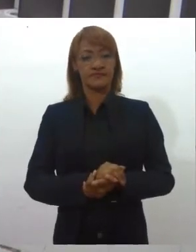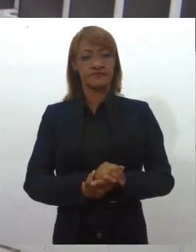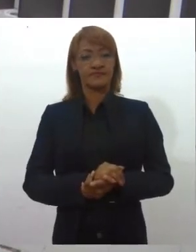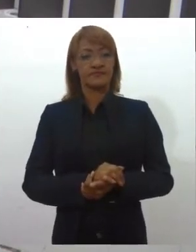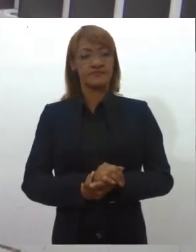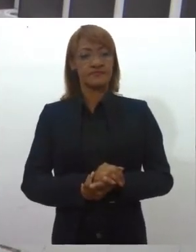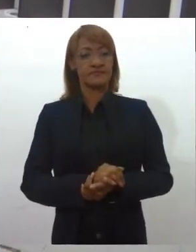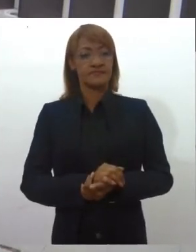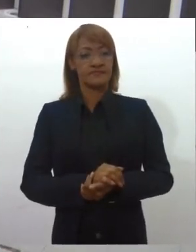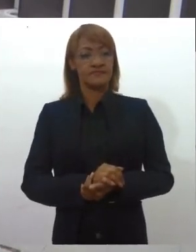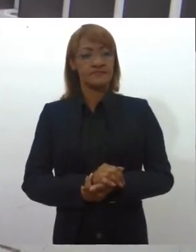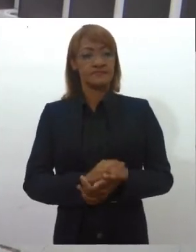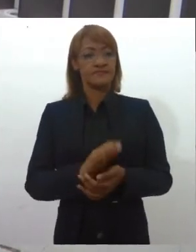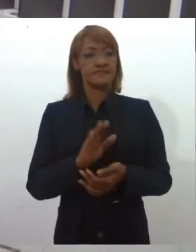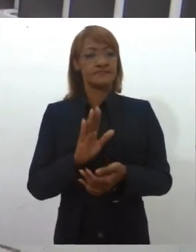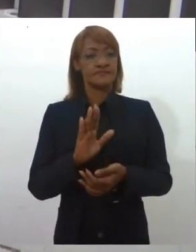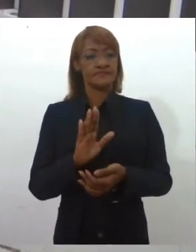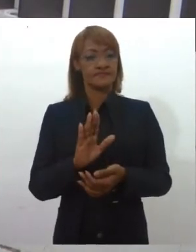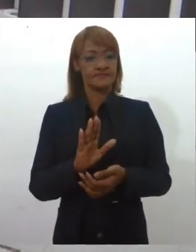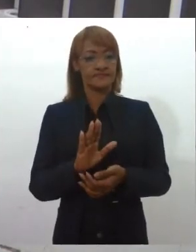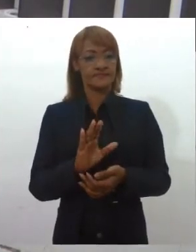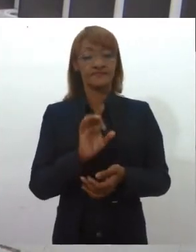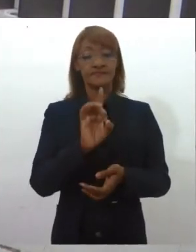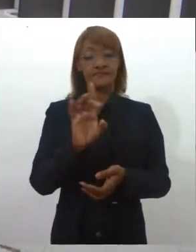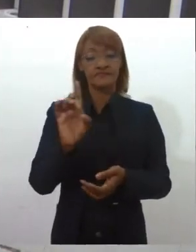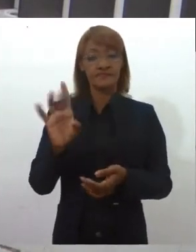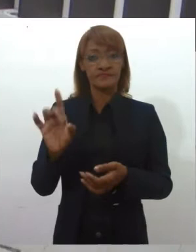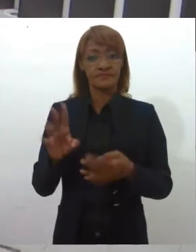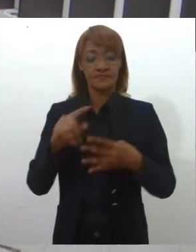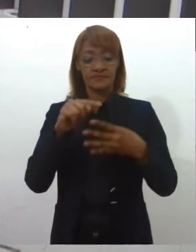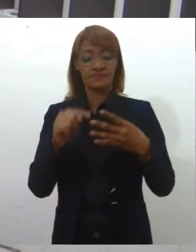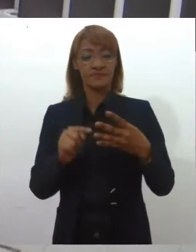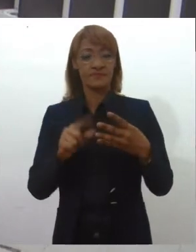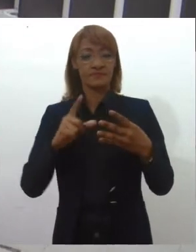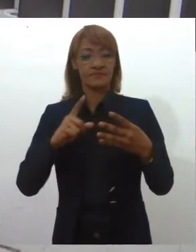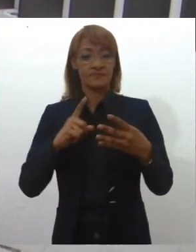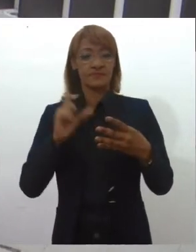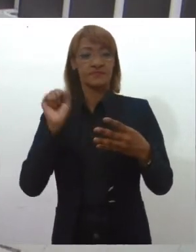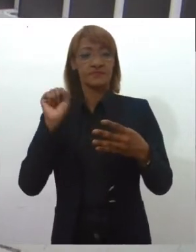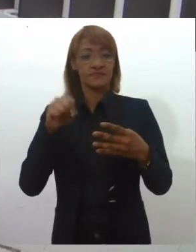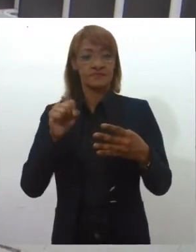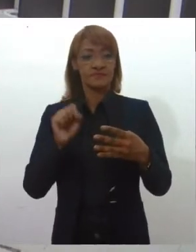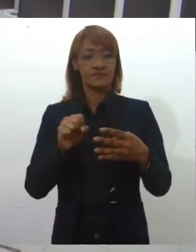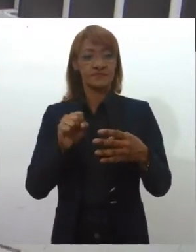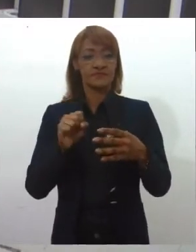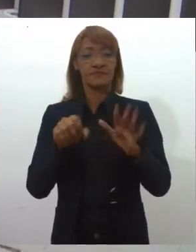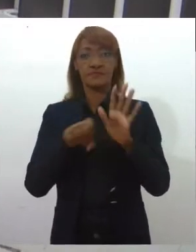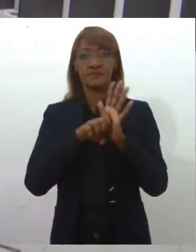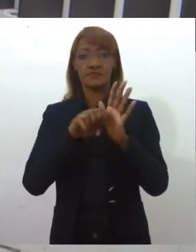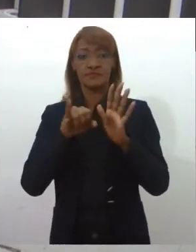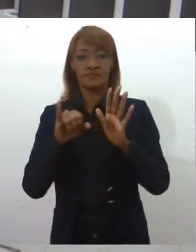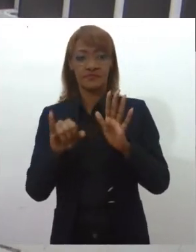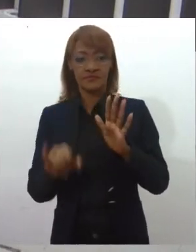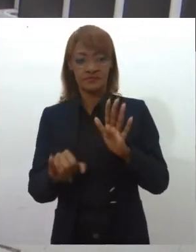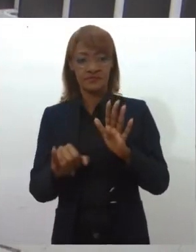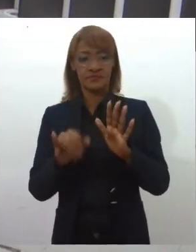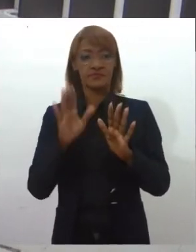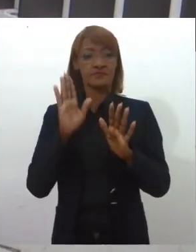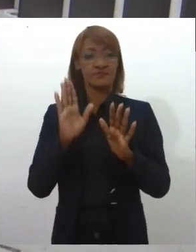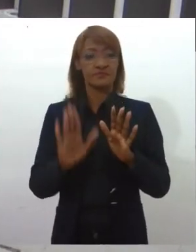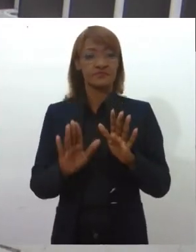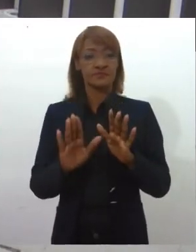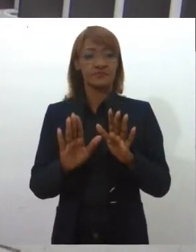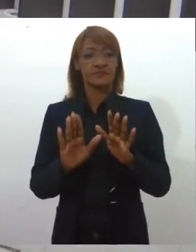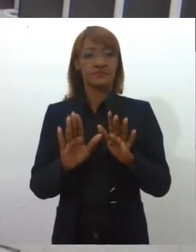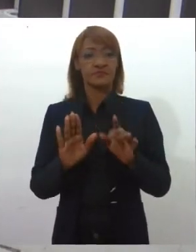Para cada modalidade de bolsa, tem alguns requisitos que estão disponíveis, né, lá no edital, na página da FAPTEC. Tá? Então,